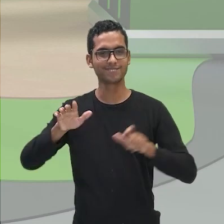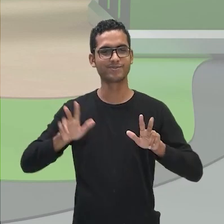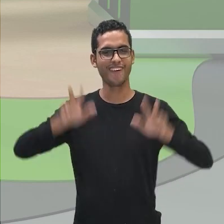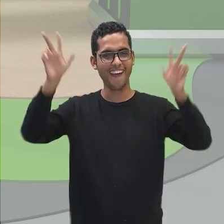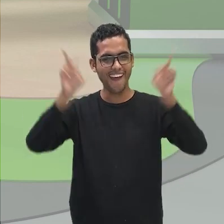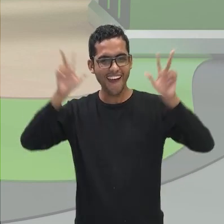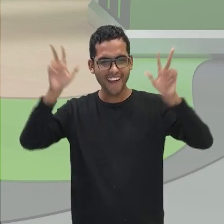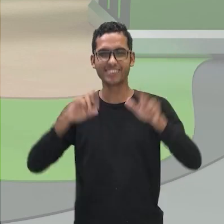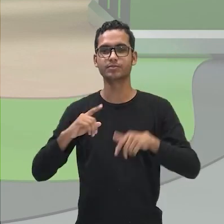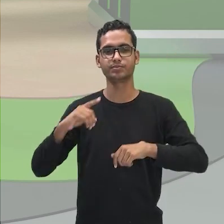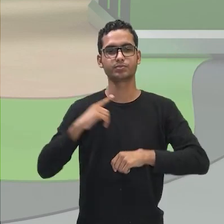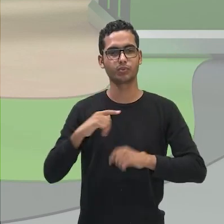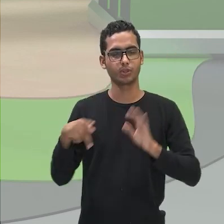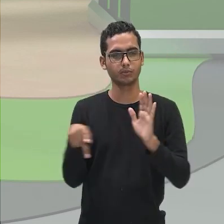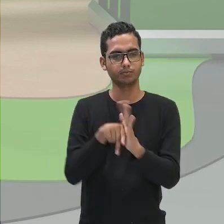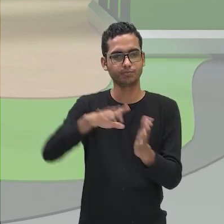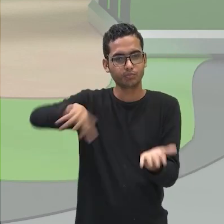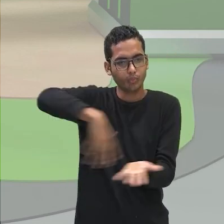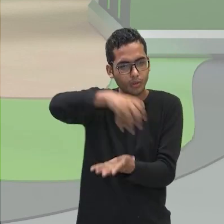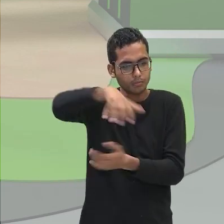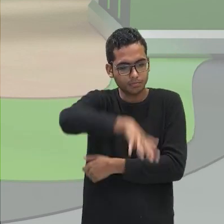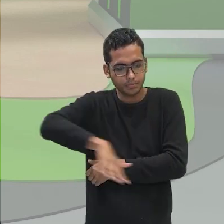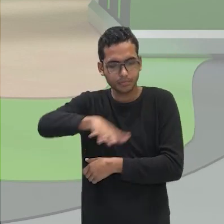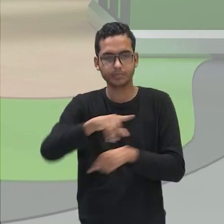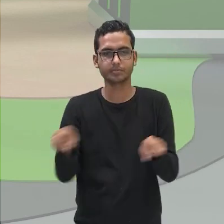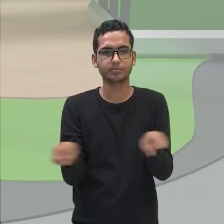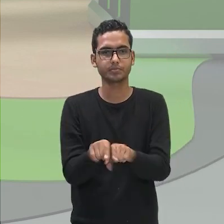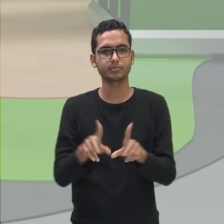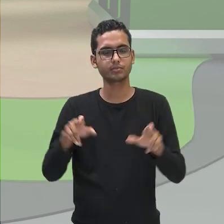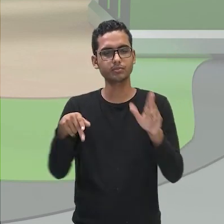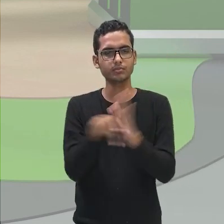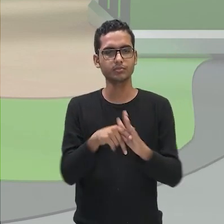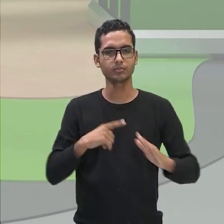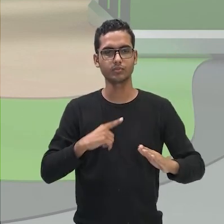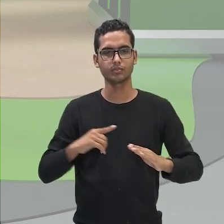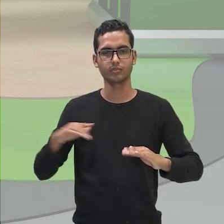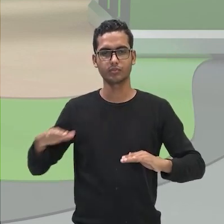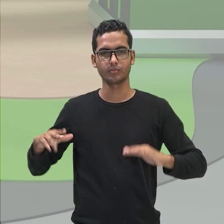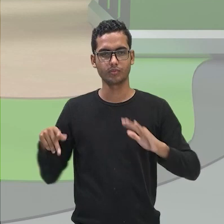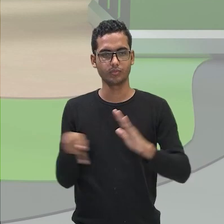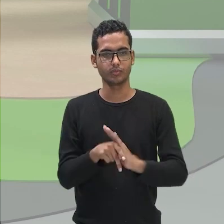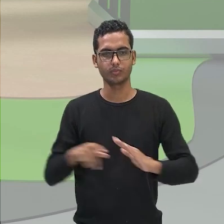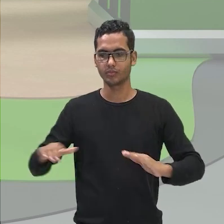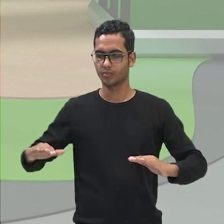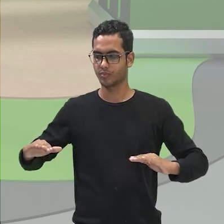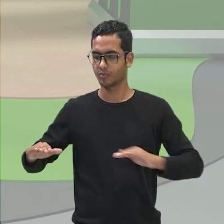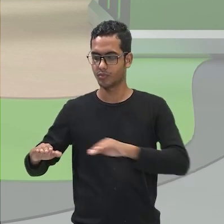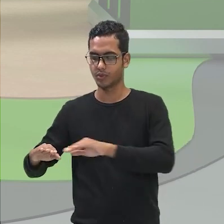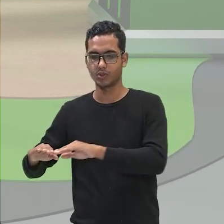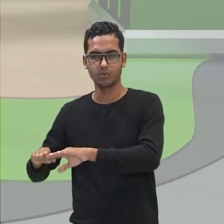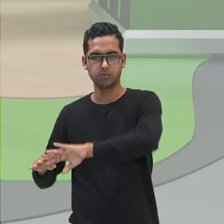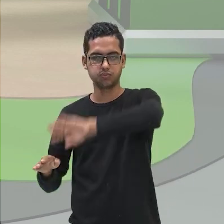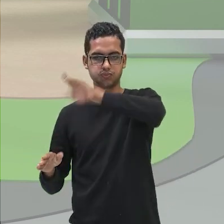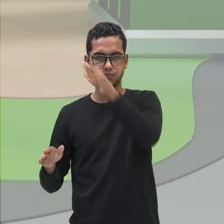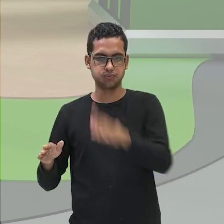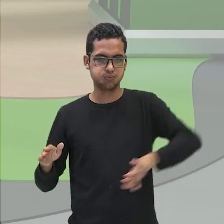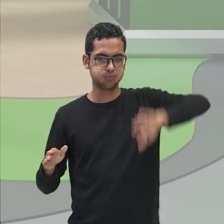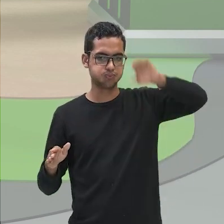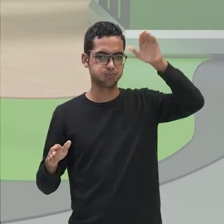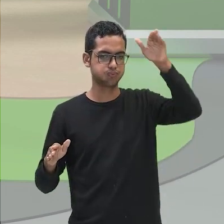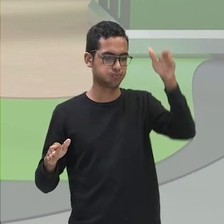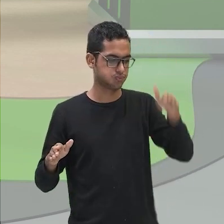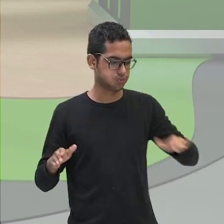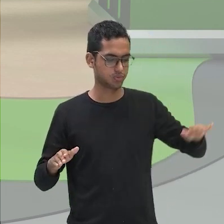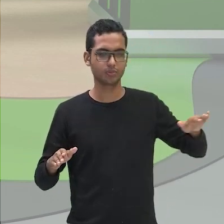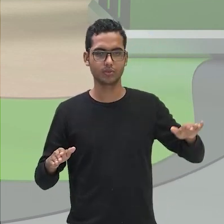geralmente a montanha-russa, que é um brinquedo bem semelhante com esse aqui. Observa o carrinho subindo, né? Nesse momento, a gente está visualizando,